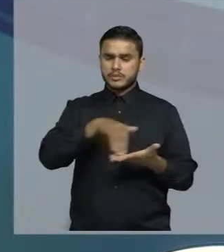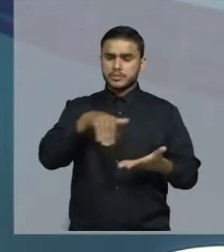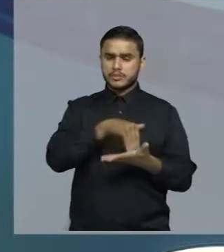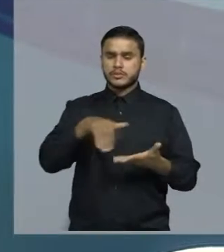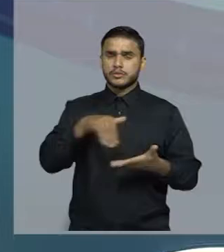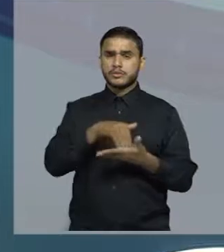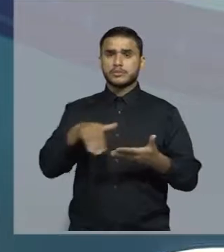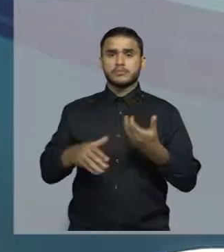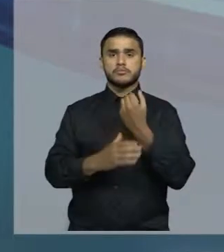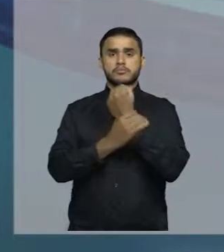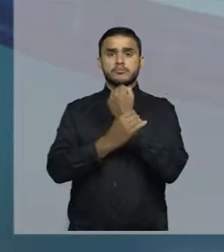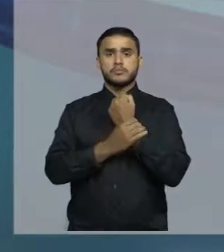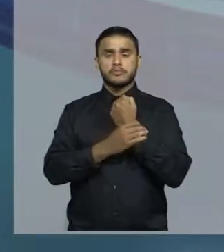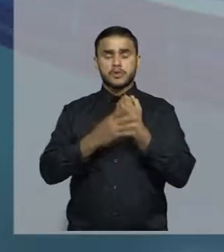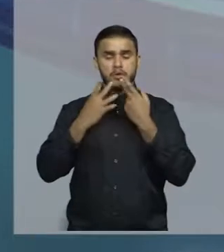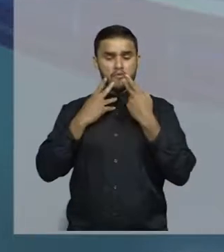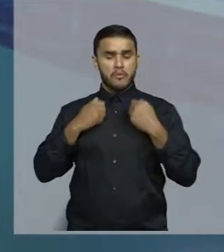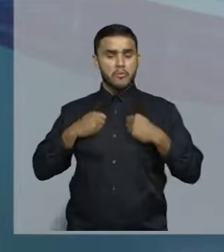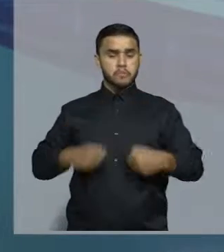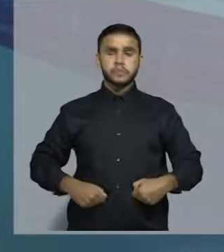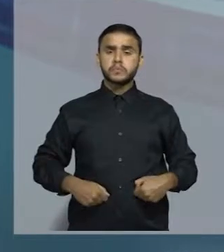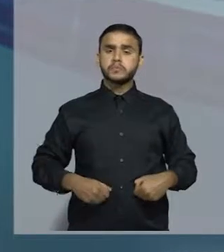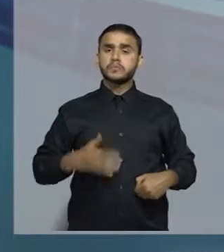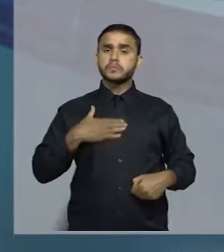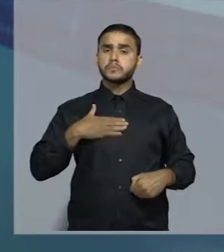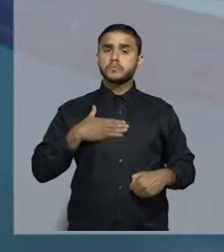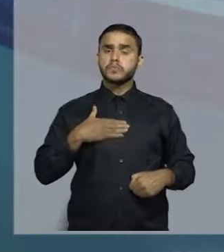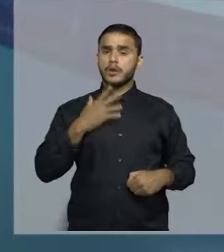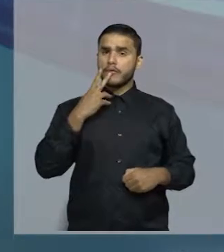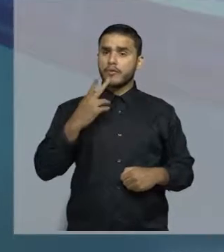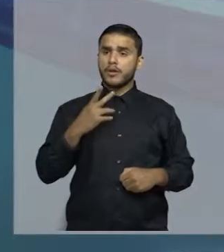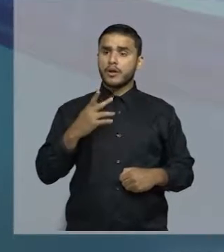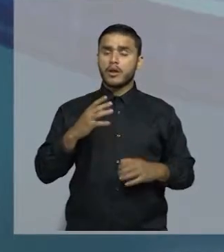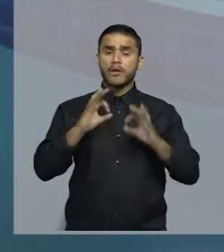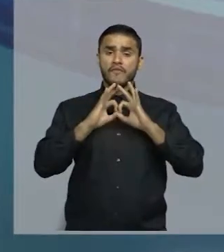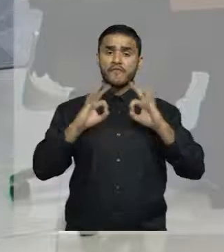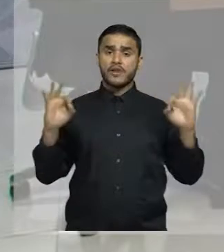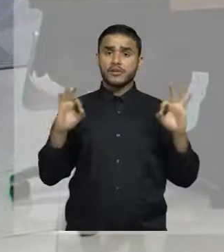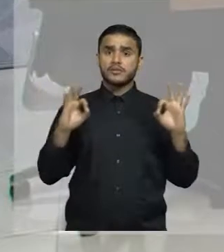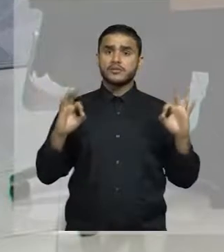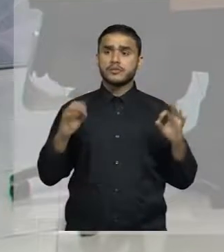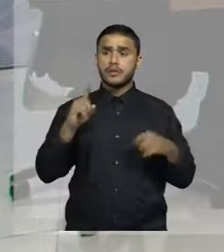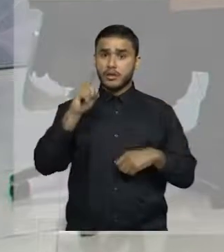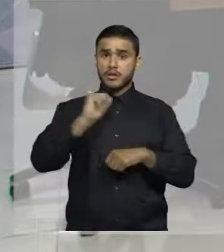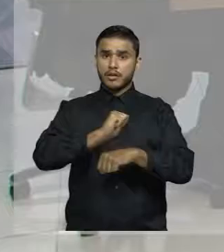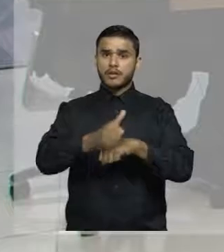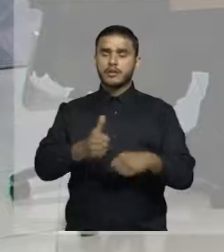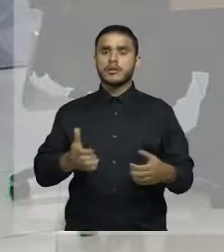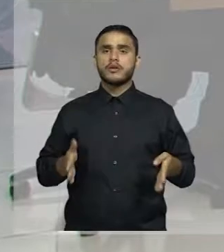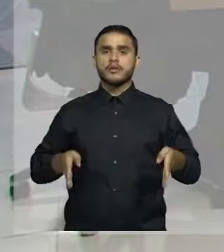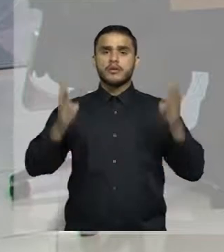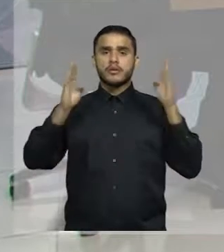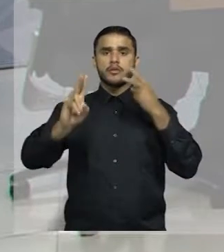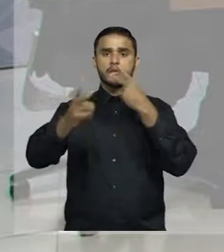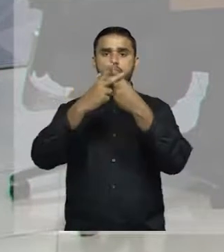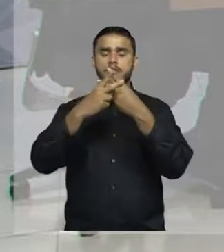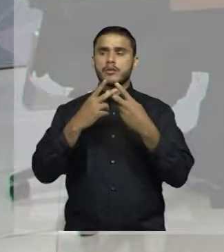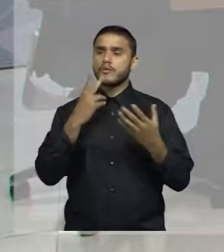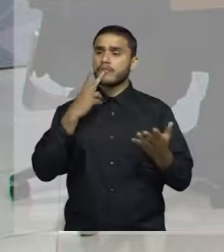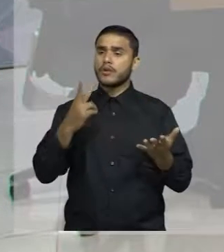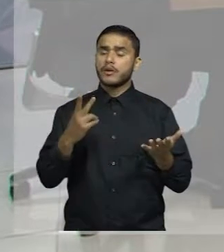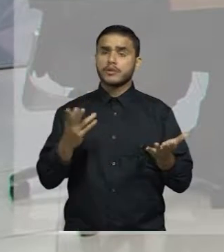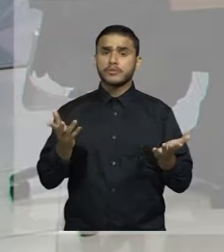de Segurança chegou aí também com suas bravatas. Isso aqui é resultado das primeiras declarações do secretário de Administração Penitenciária, o